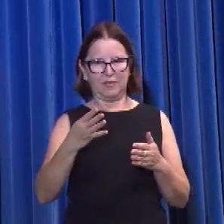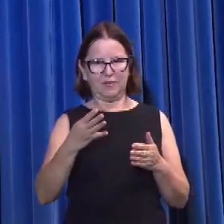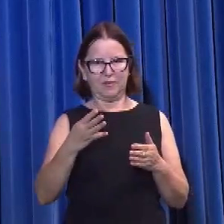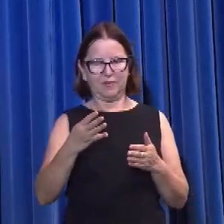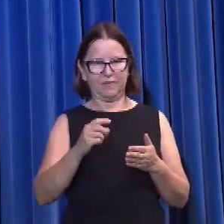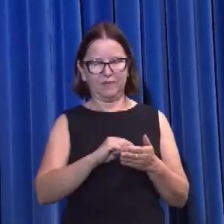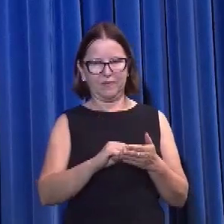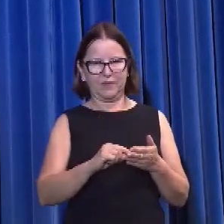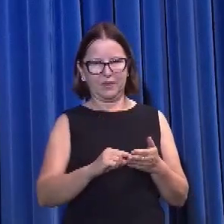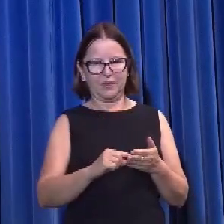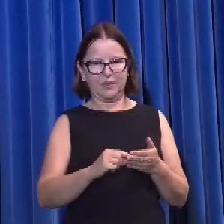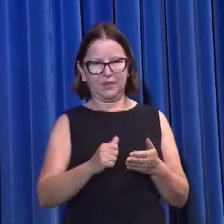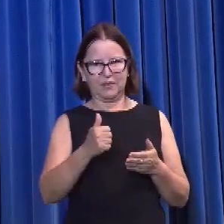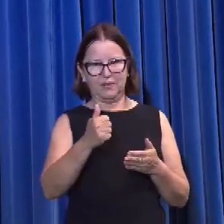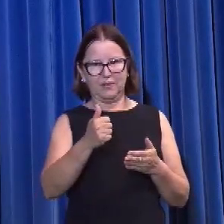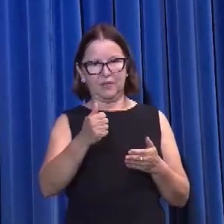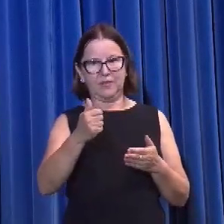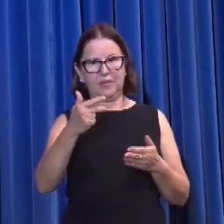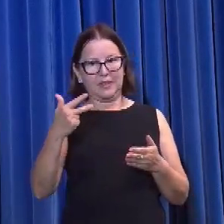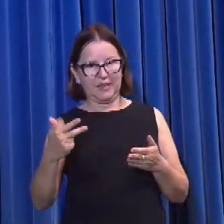14, 13 e 14.